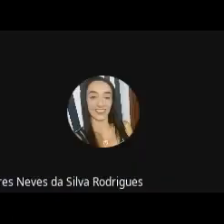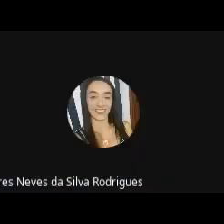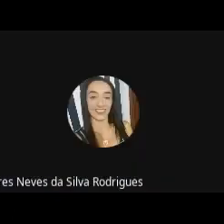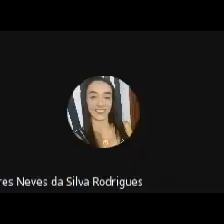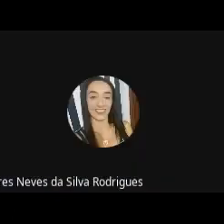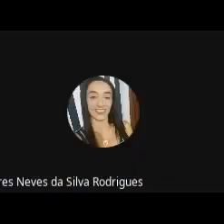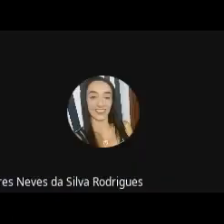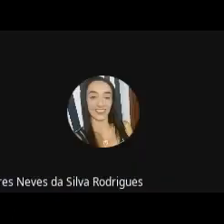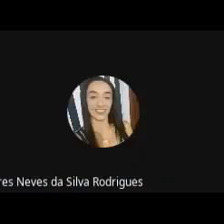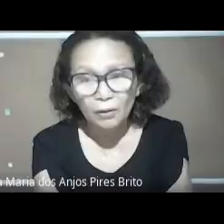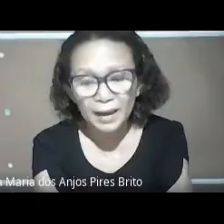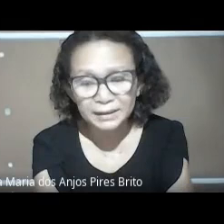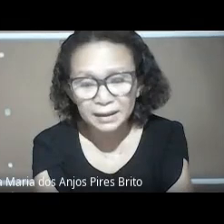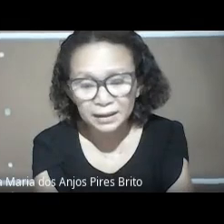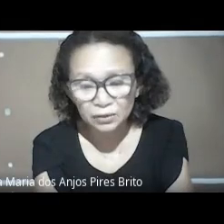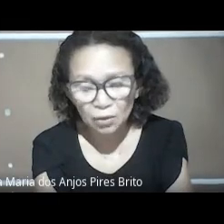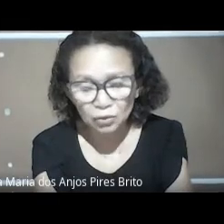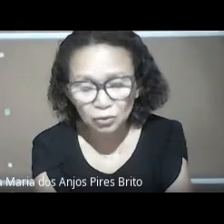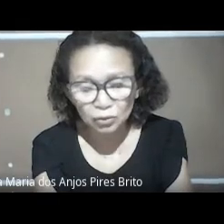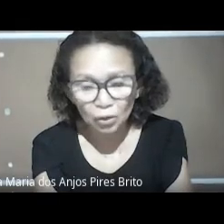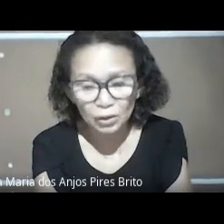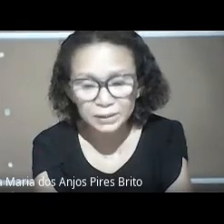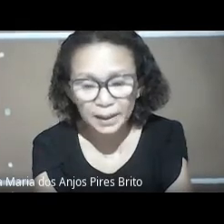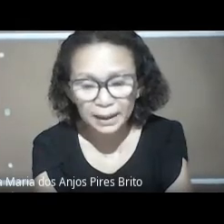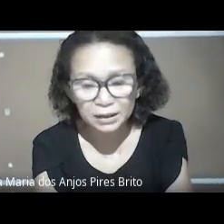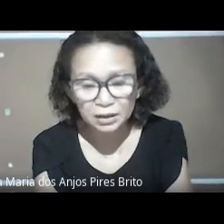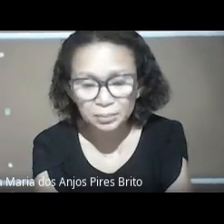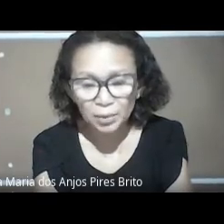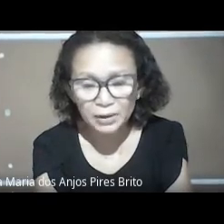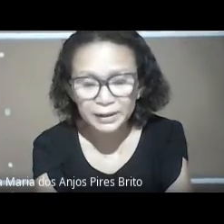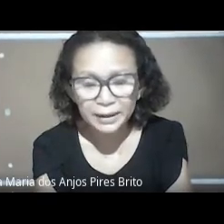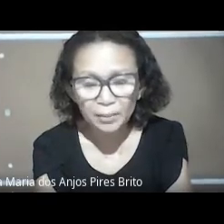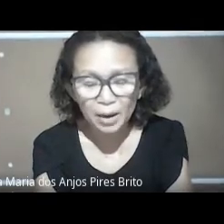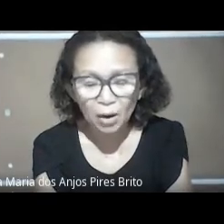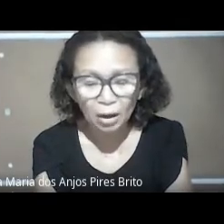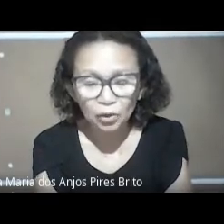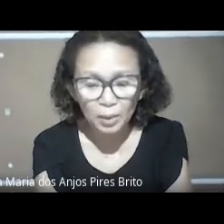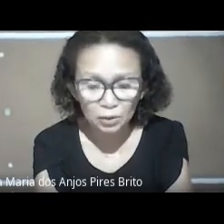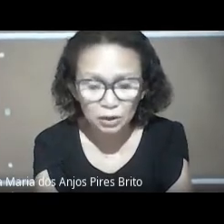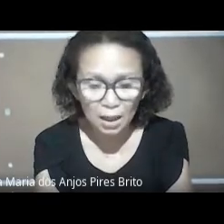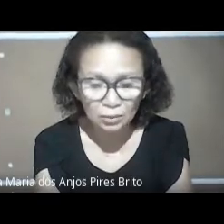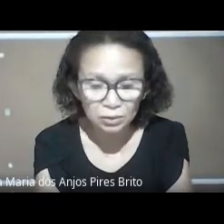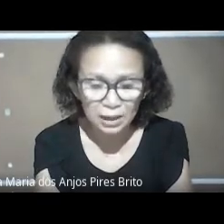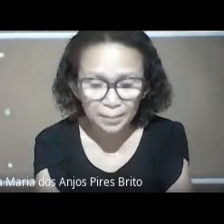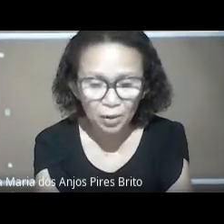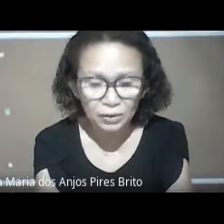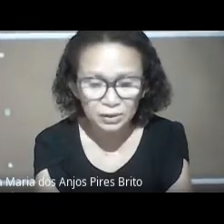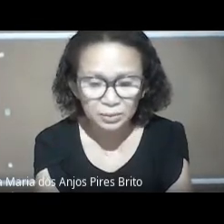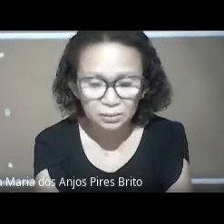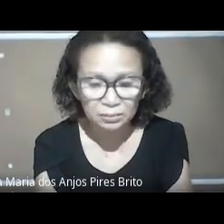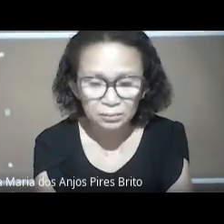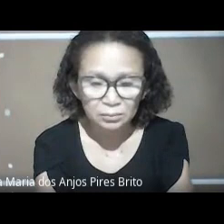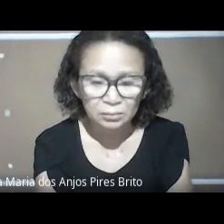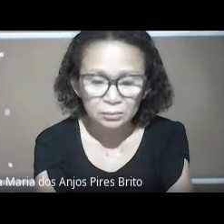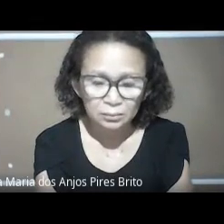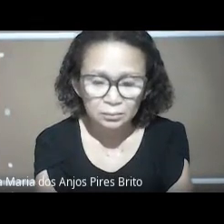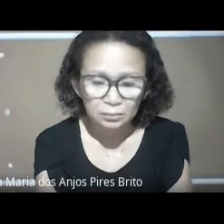é ótimo. Conversem isso com os tutores para que a gente possa ter o maior número de alunos na